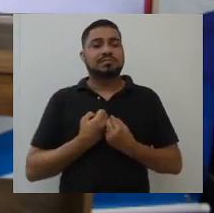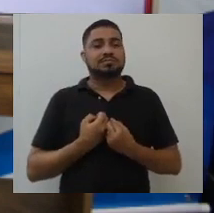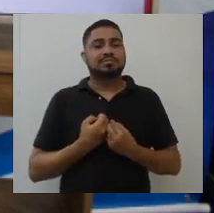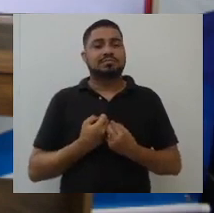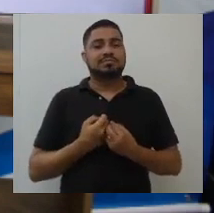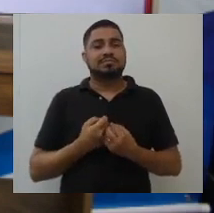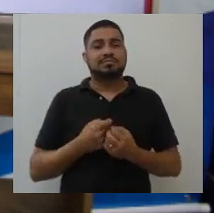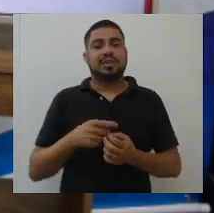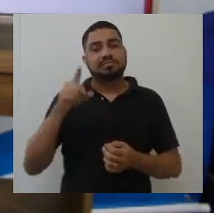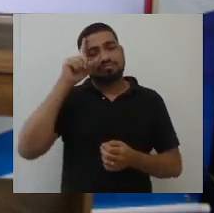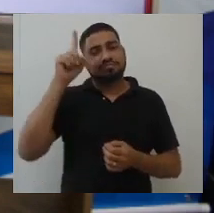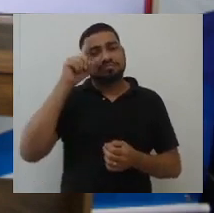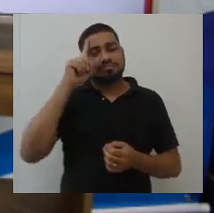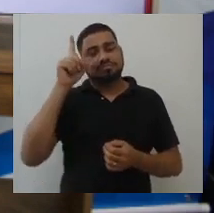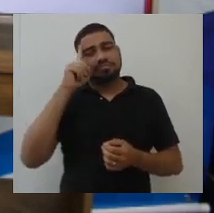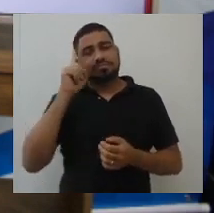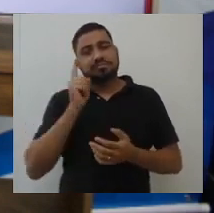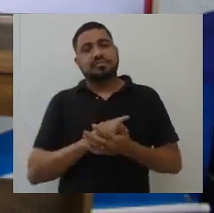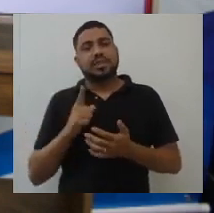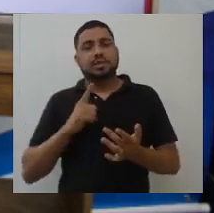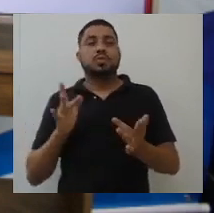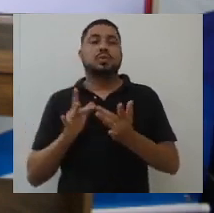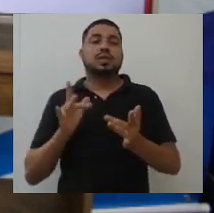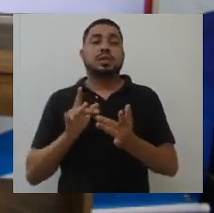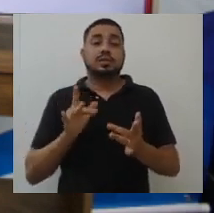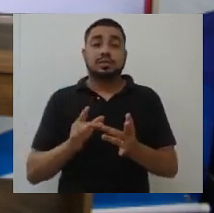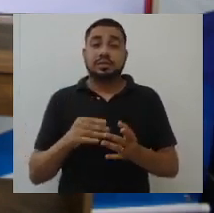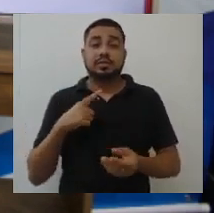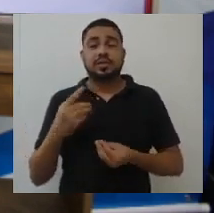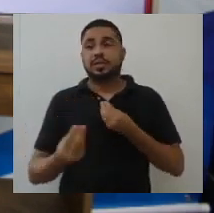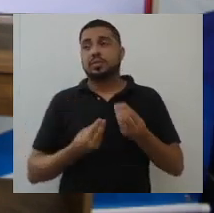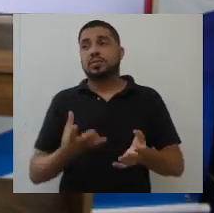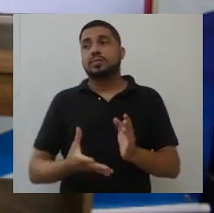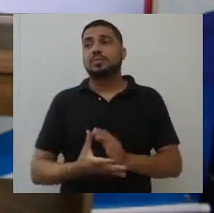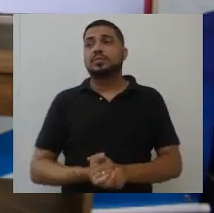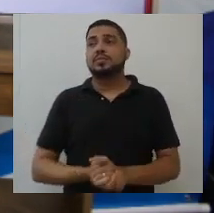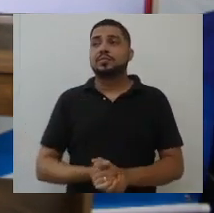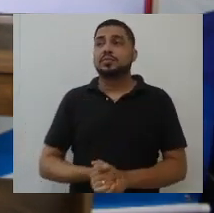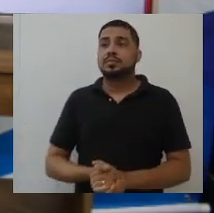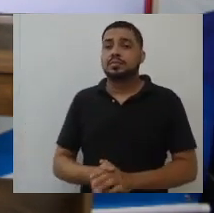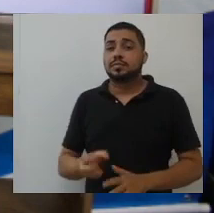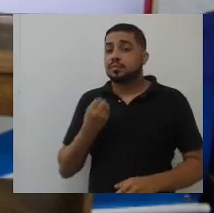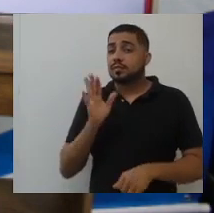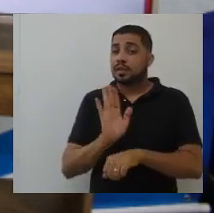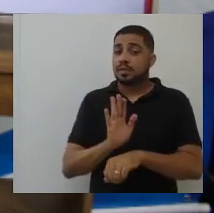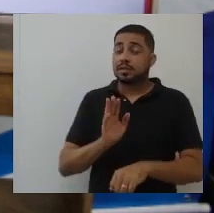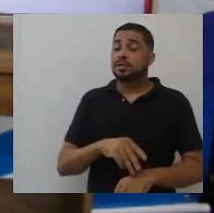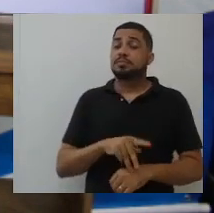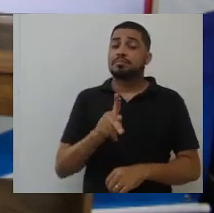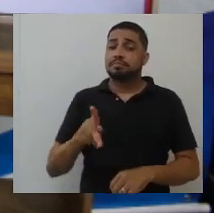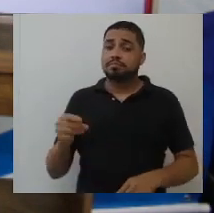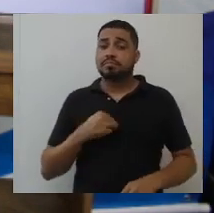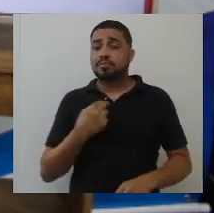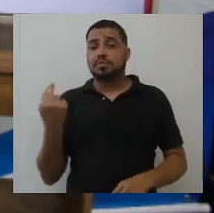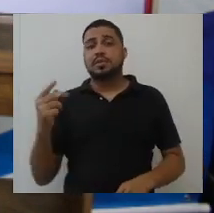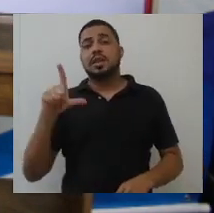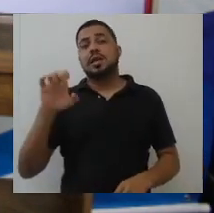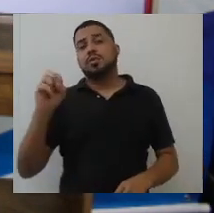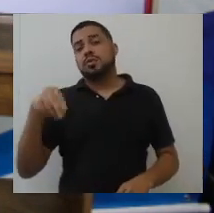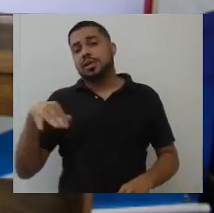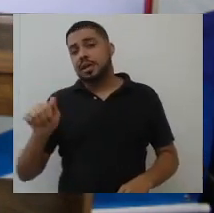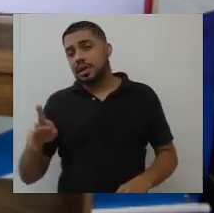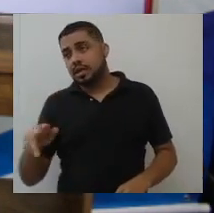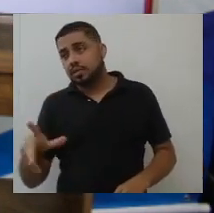né? Querendo ou não, a gente vai estar lá em contato. Então, não tem como correr. Boa tarde, professor. Me chamo Leonardo, ETE